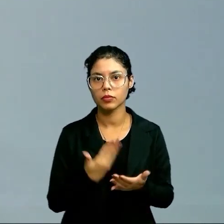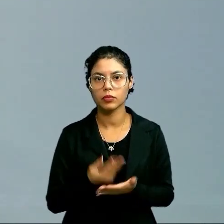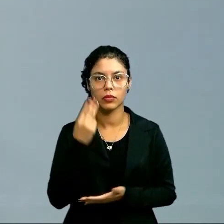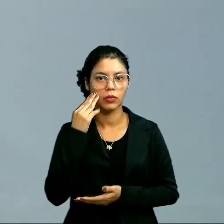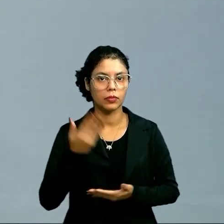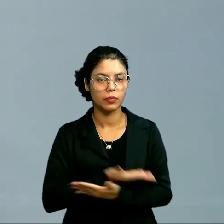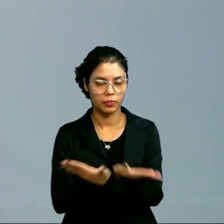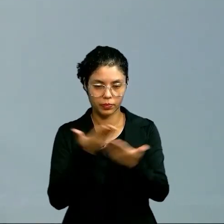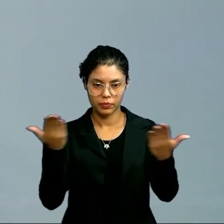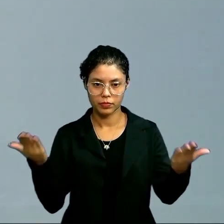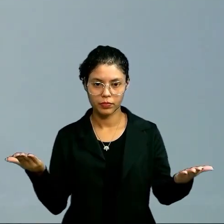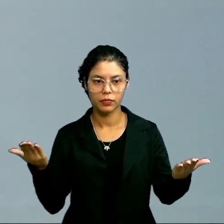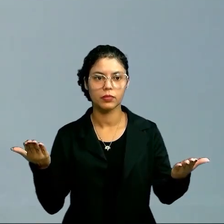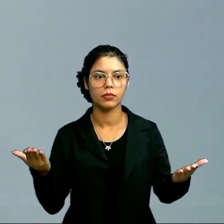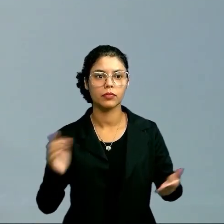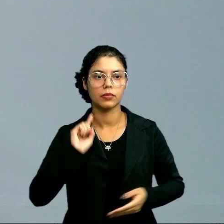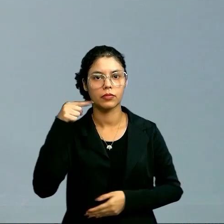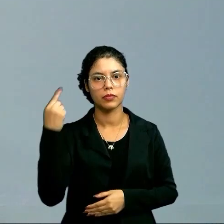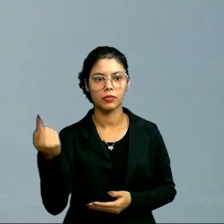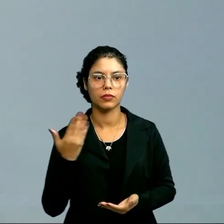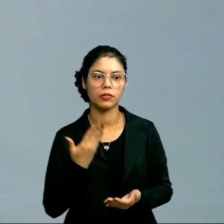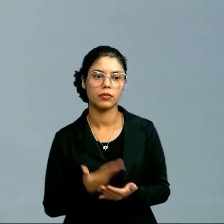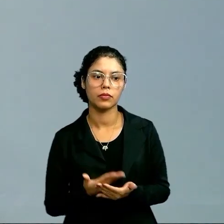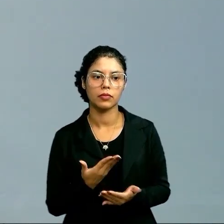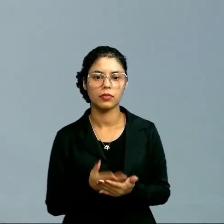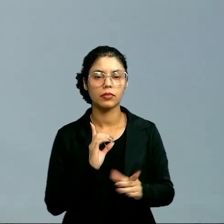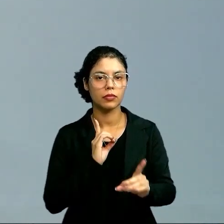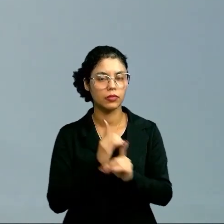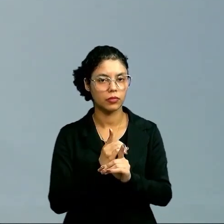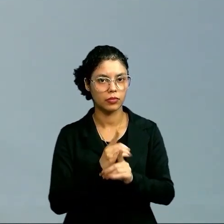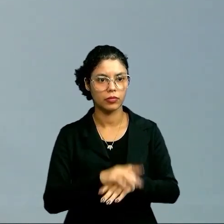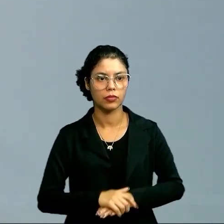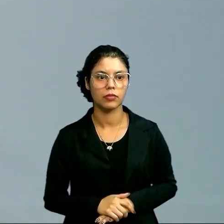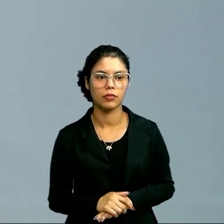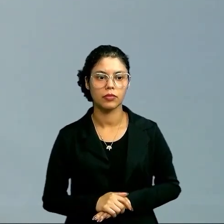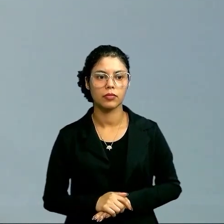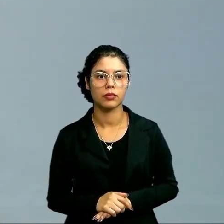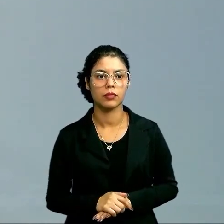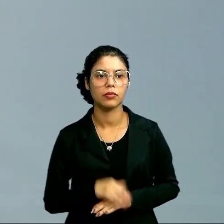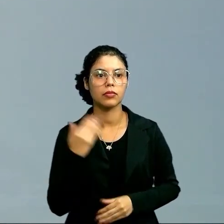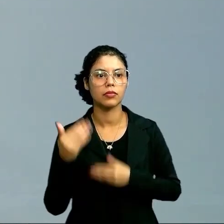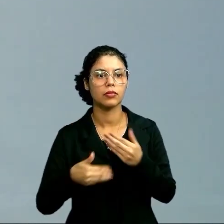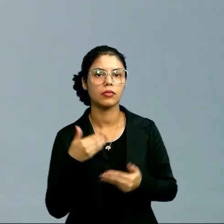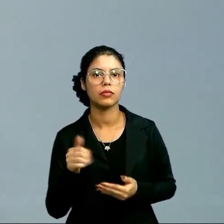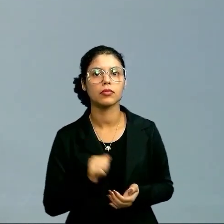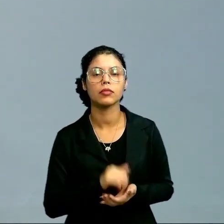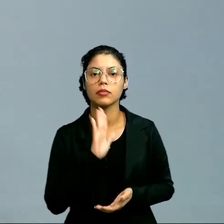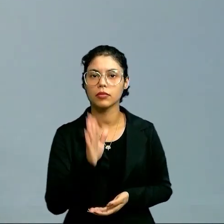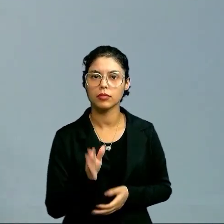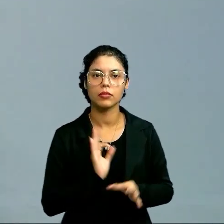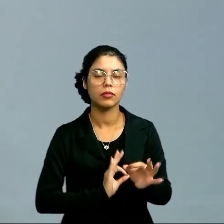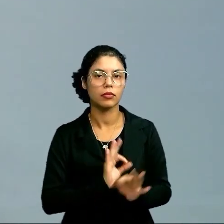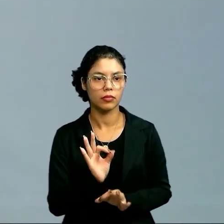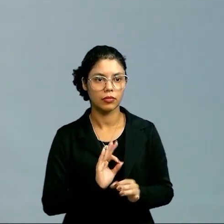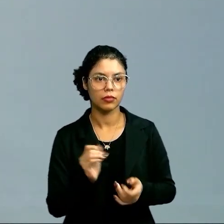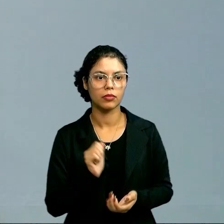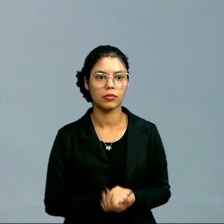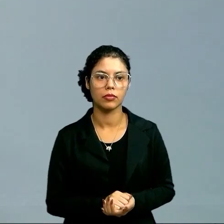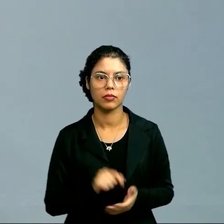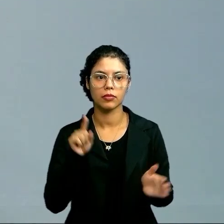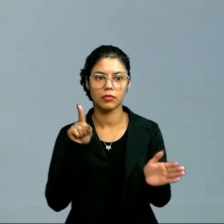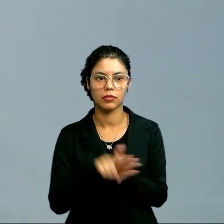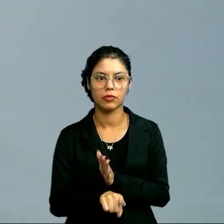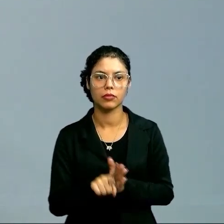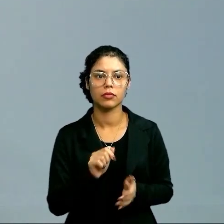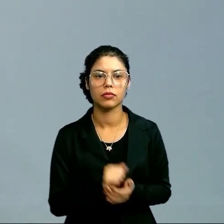nos despedimos e contamos com vocês no nosso próximo encontro. Nesse próximo encontro, nós já vamos trabalhar das